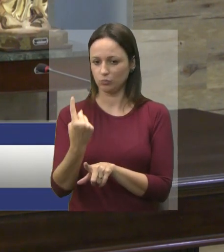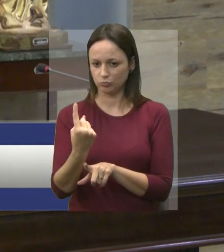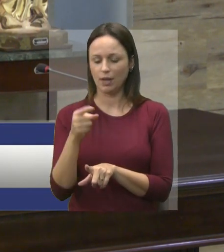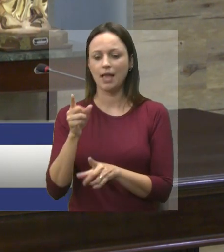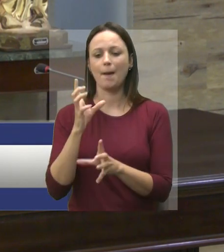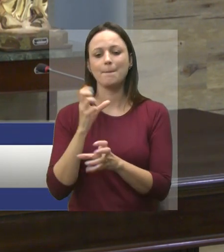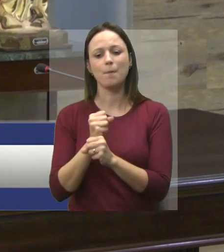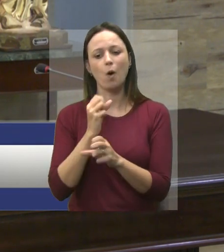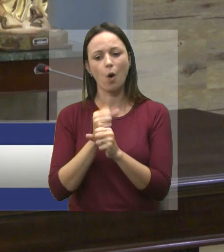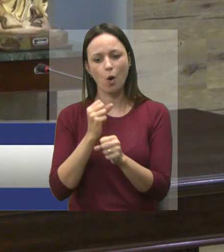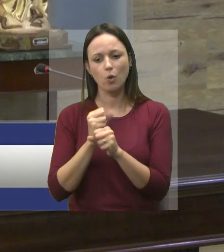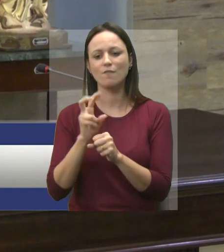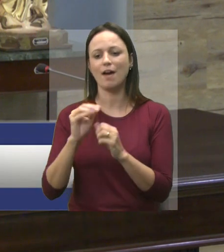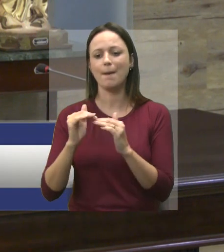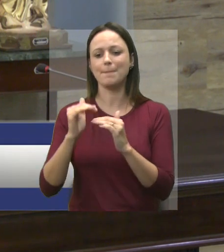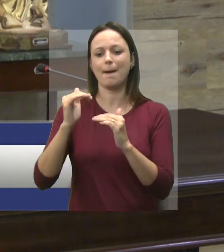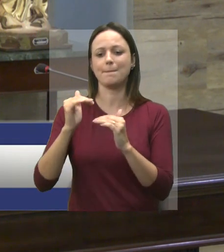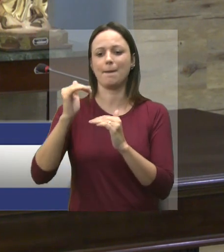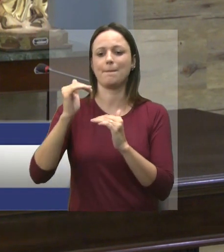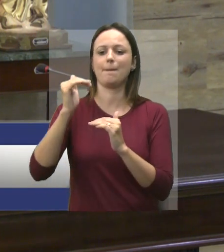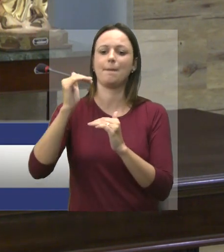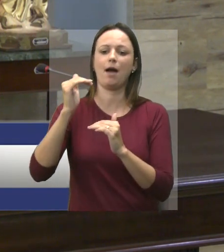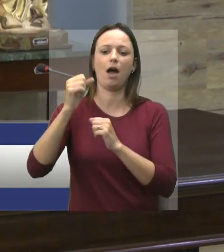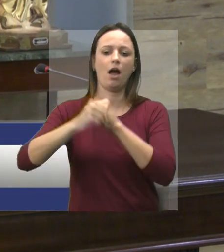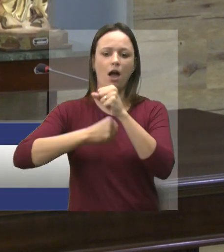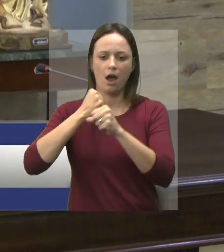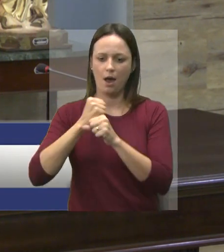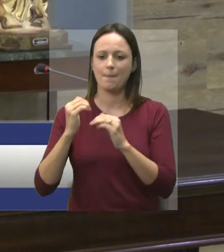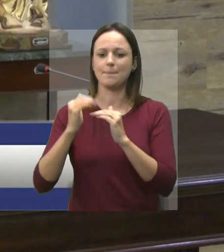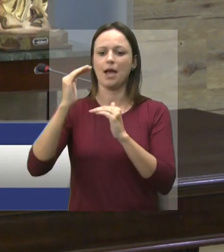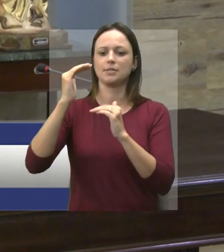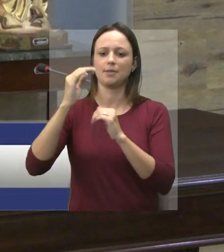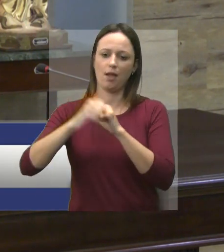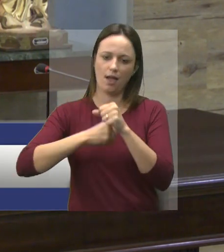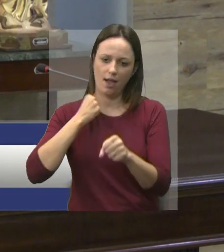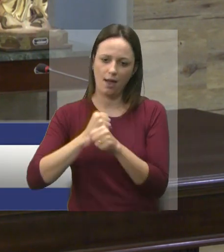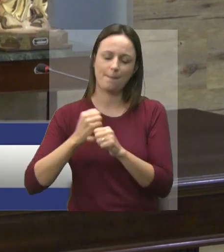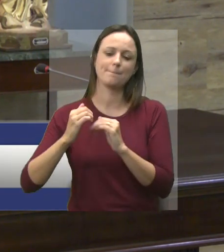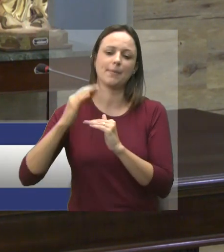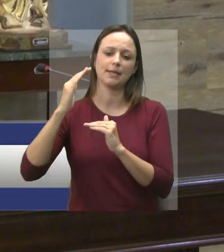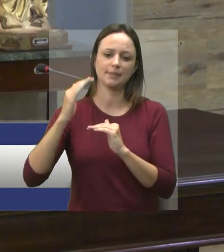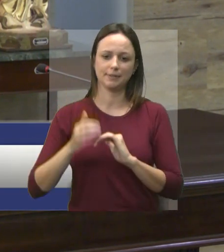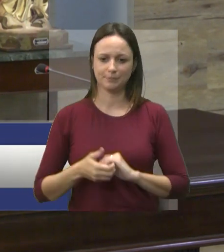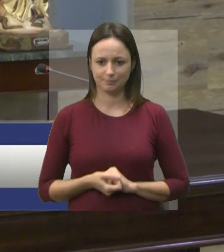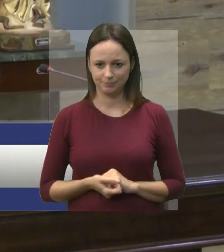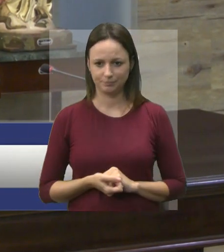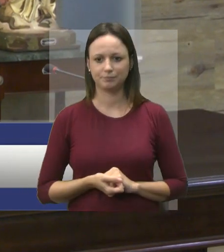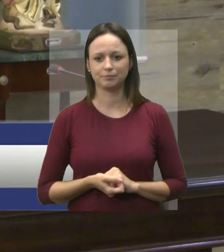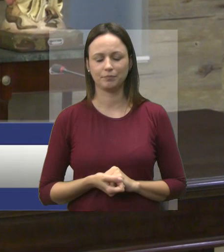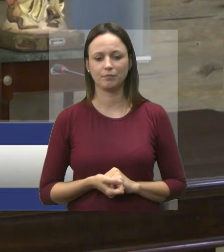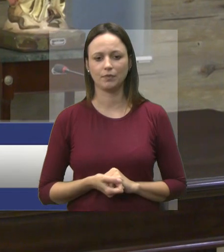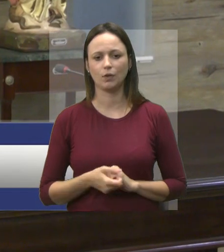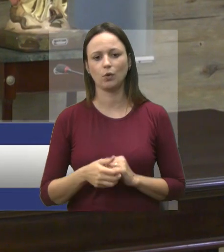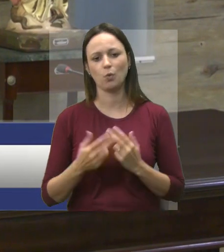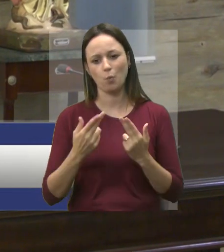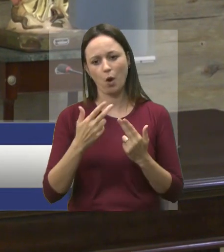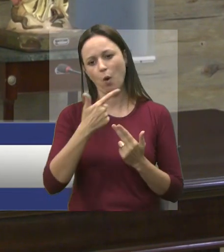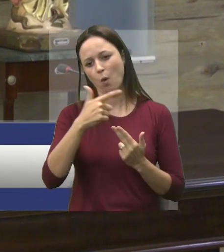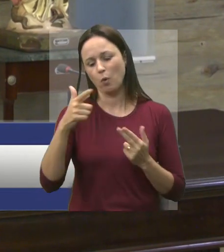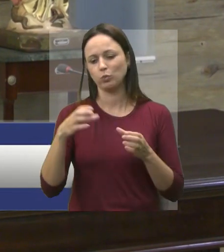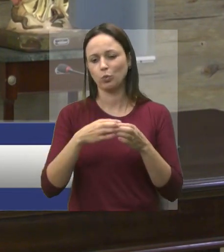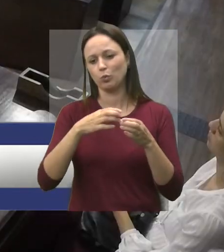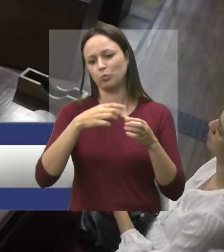vão aumentando a cada ano também, da mesma forma do que os demais trabalhadores.